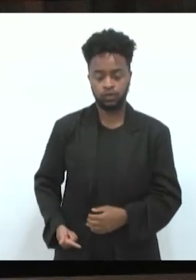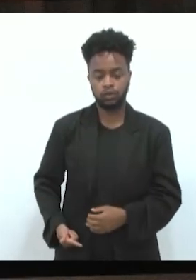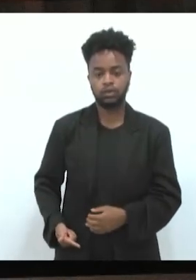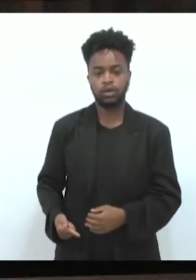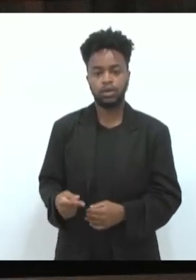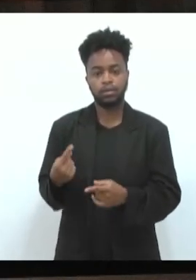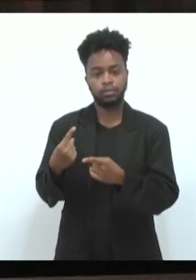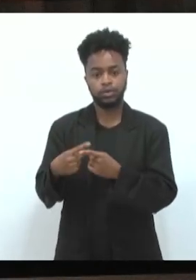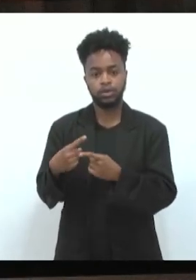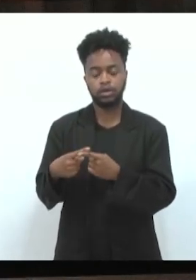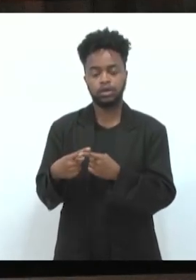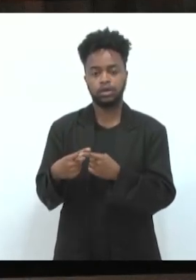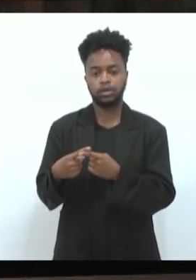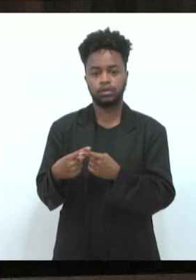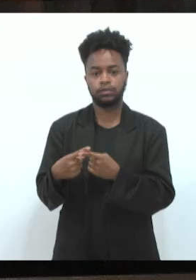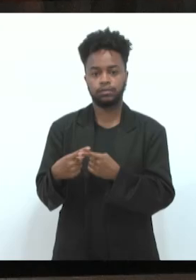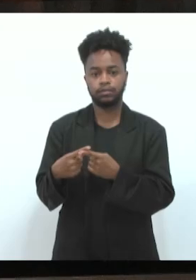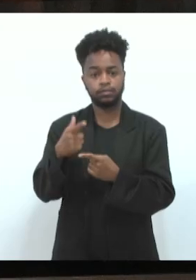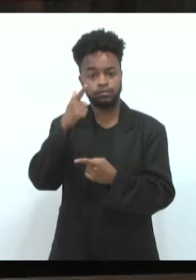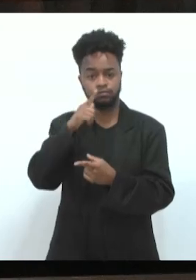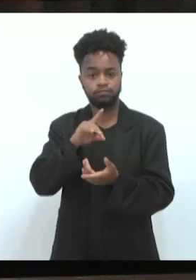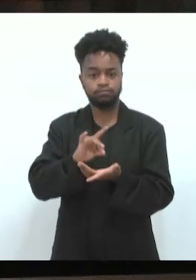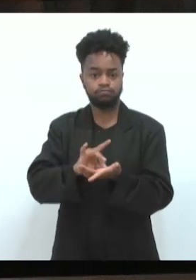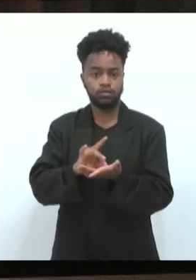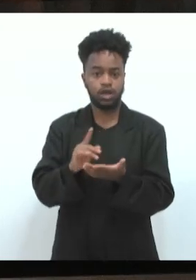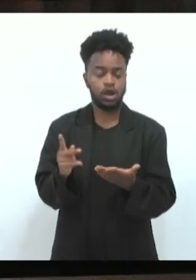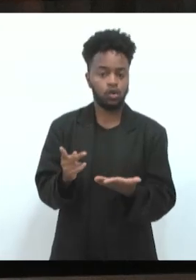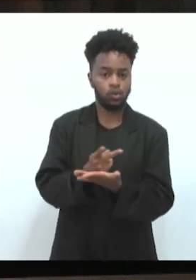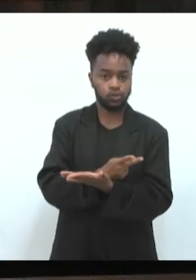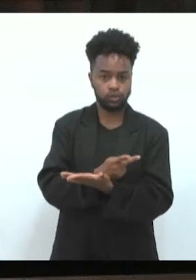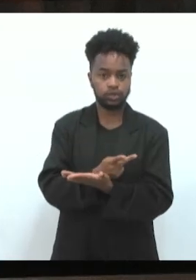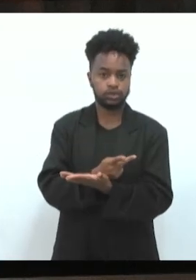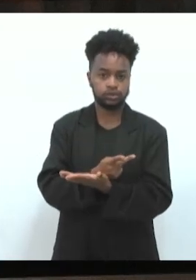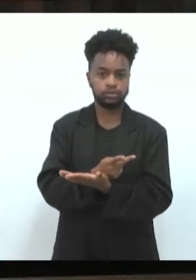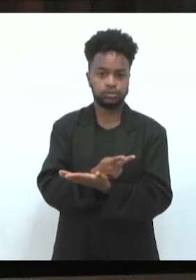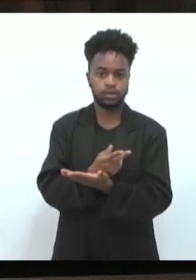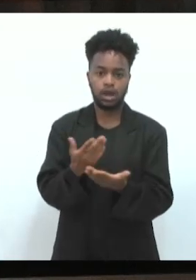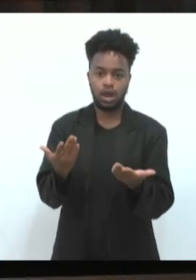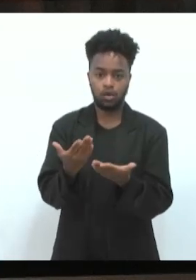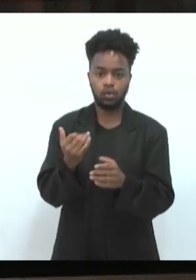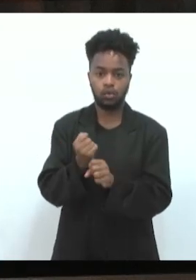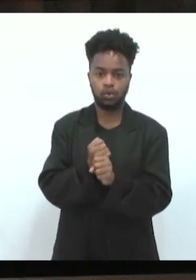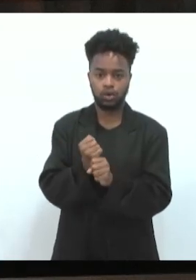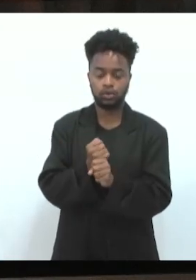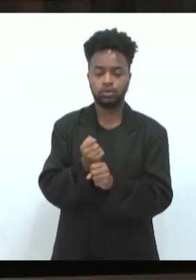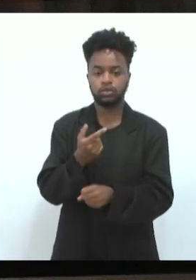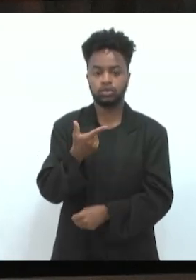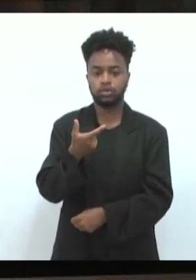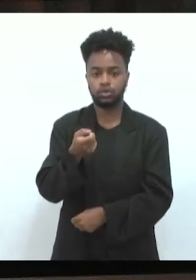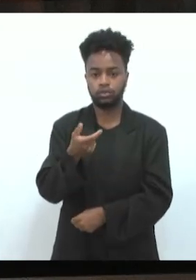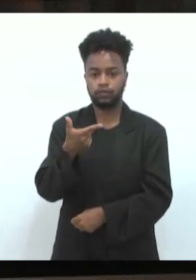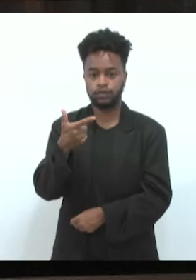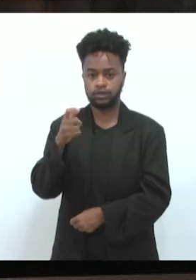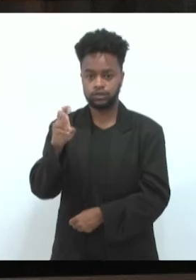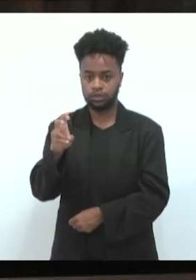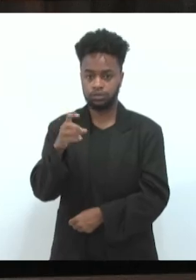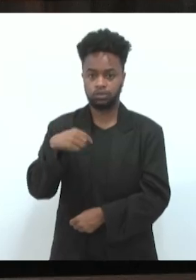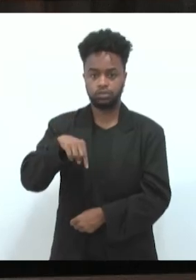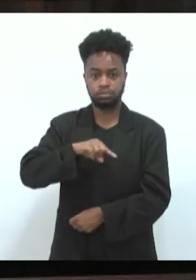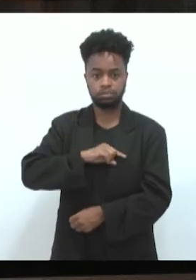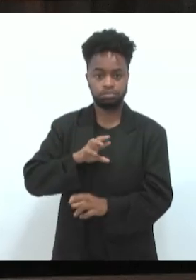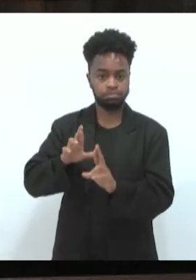que ela, então, seja realizada, né, ainda este ano, é o que nós